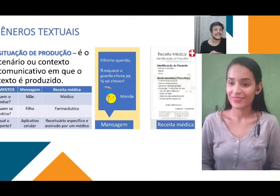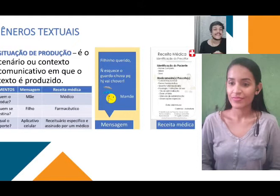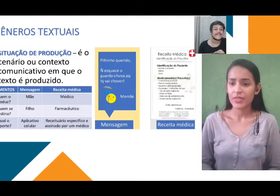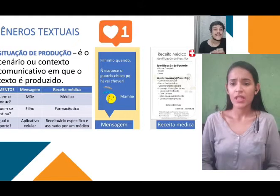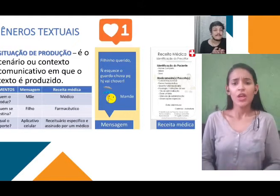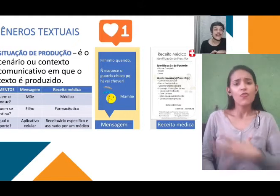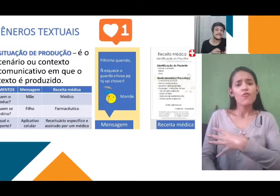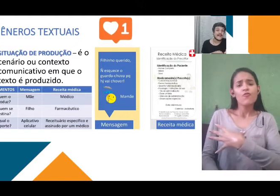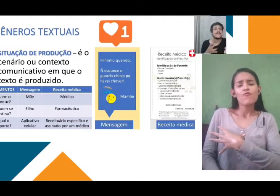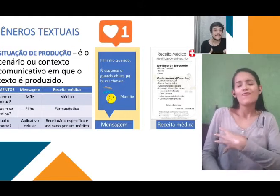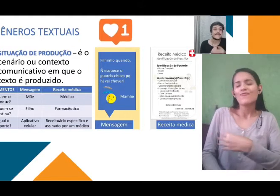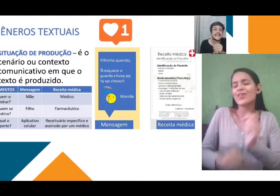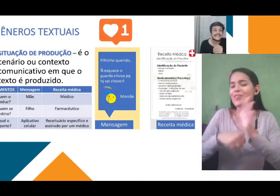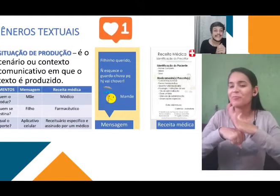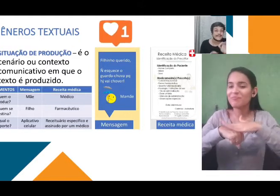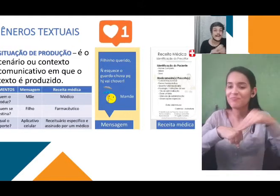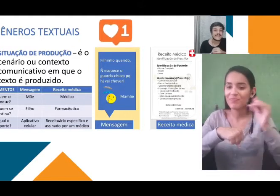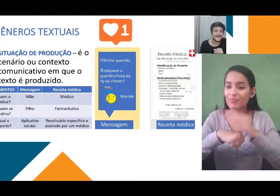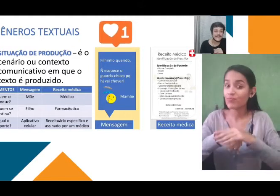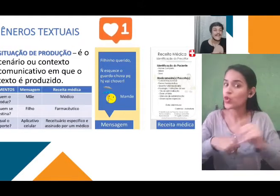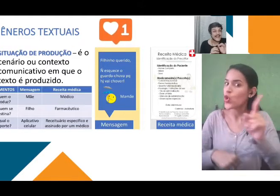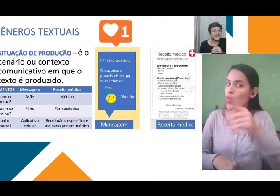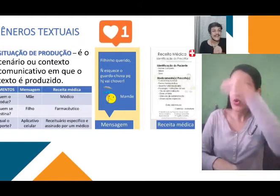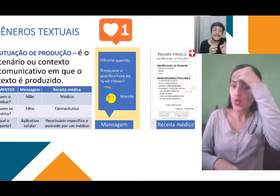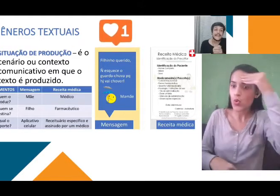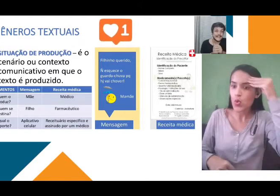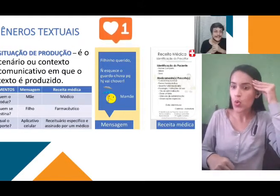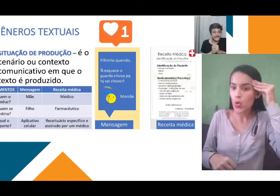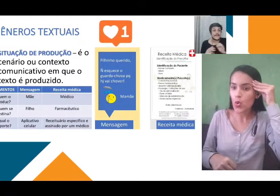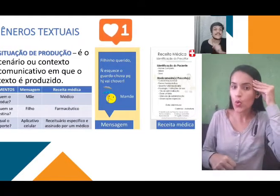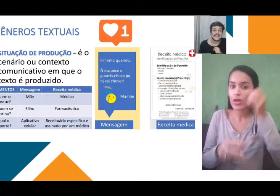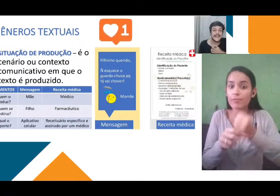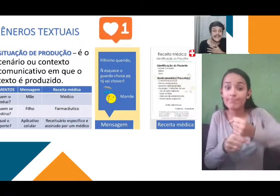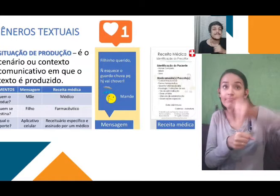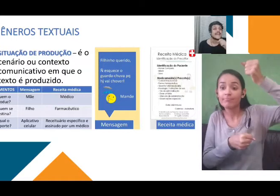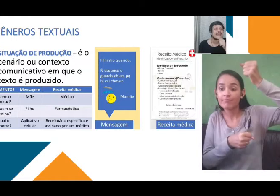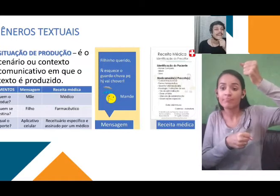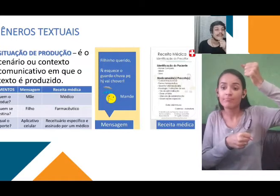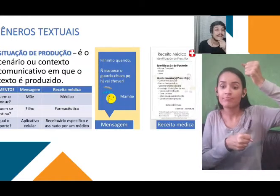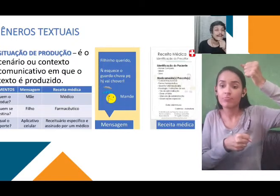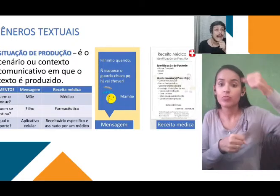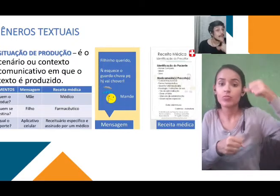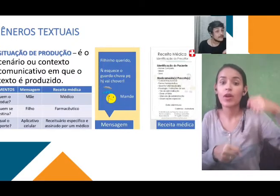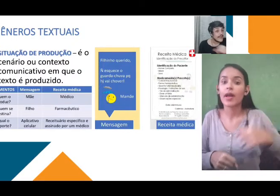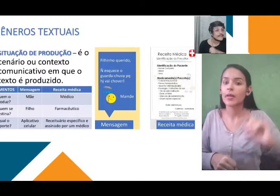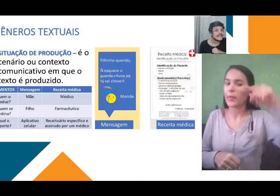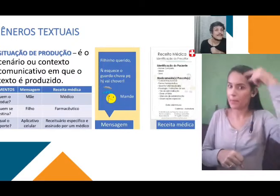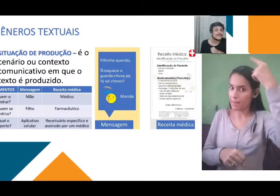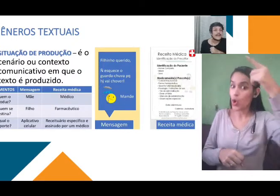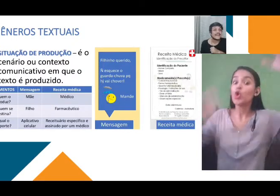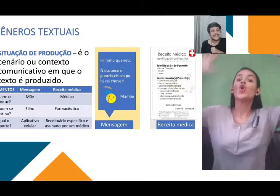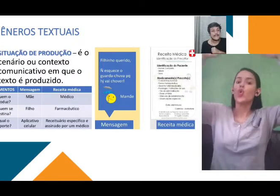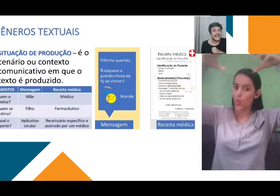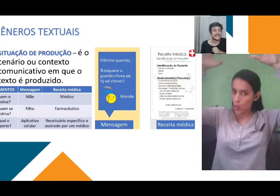Mamãe, né? Nós temos aqui uma mensagem de mamãe para um filho, que gracinha, né? Tanto a imagem lá quanto o carinho dela, né? Filhinho querido, deu pra sentir até saudade, né? Do lado nós